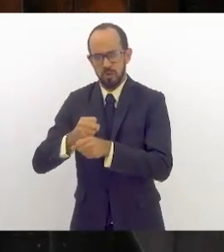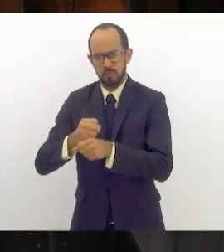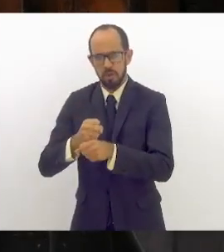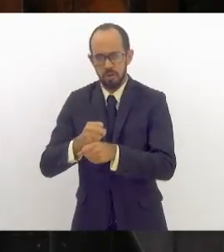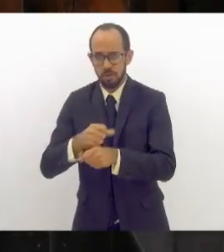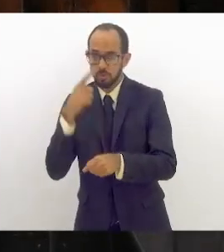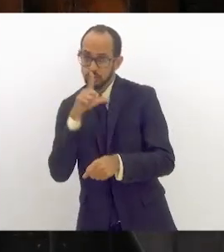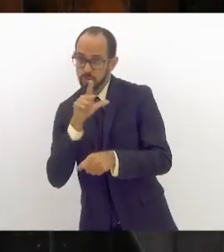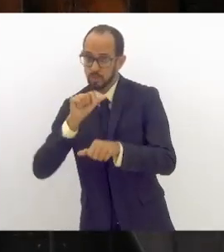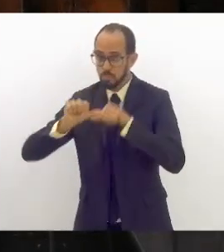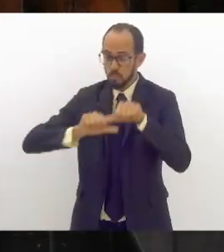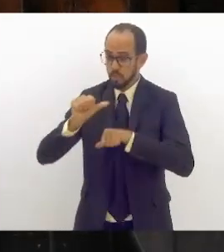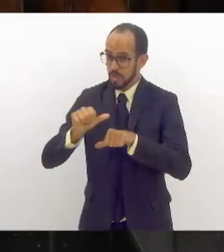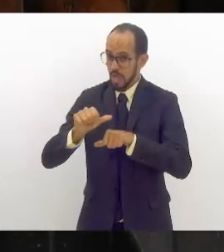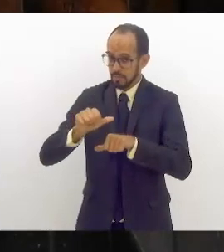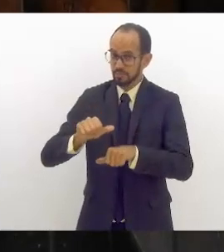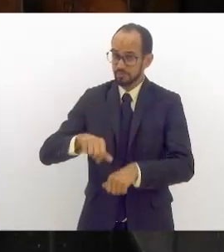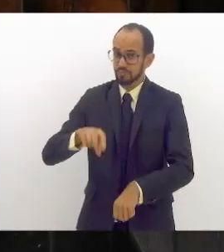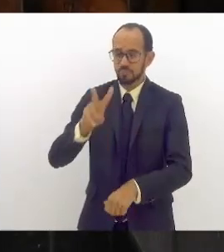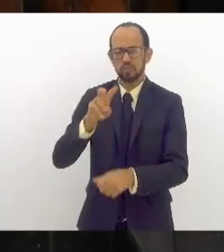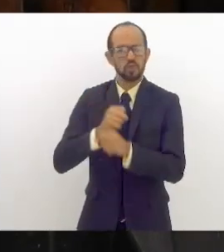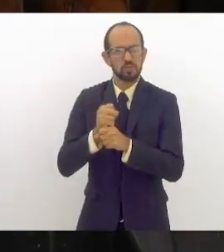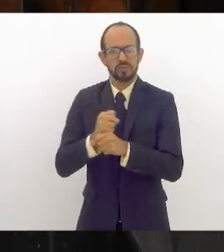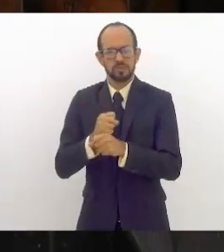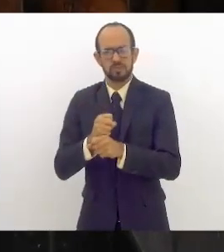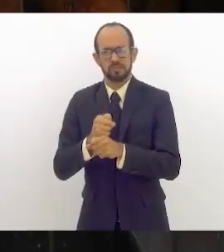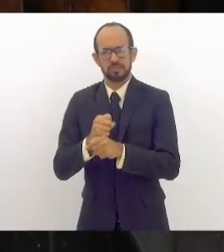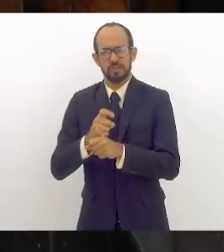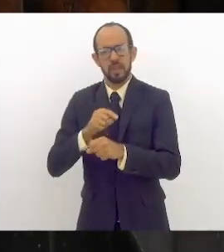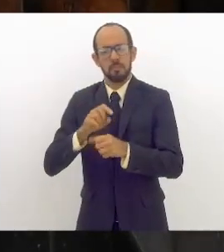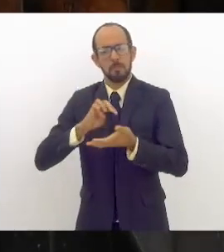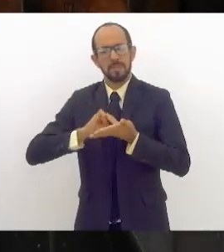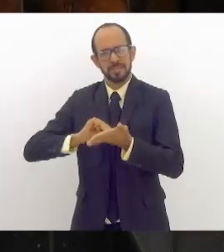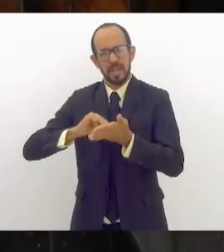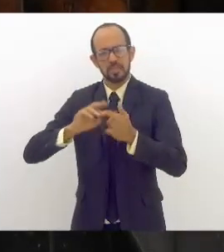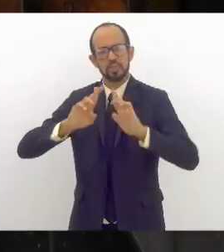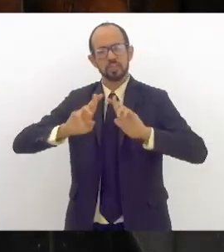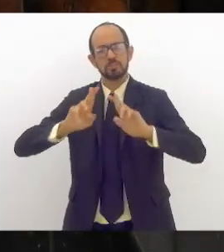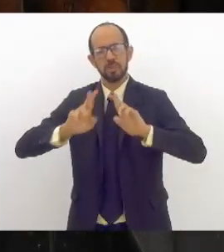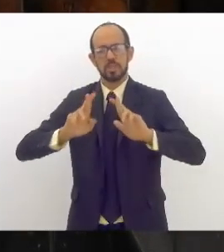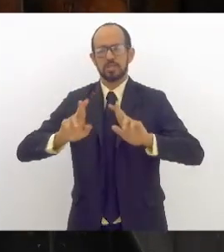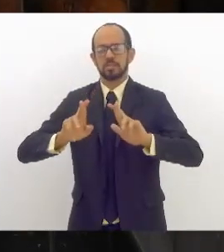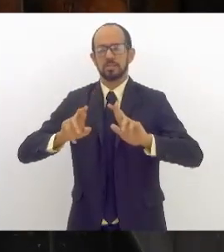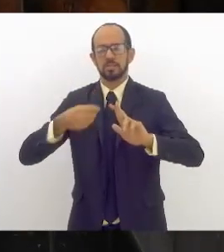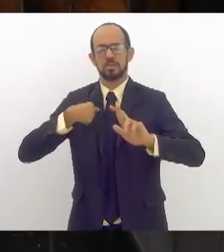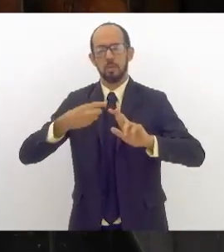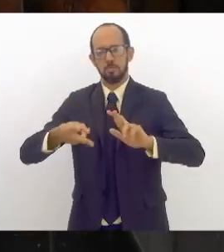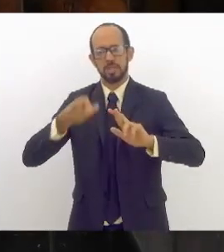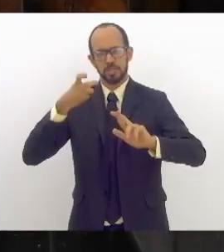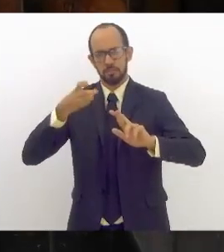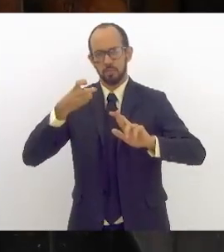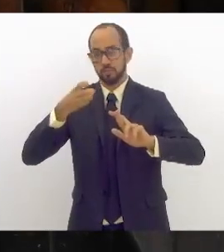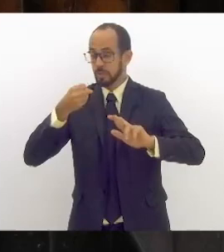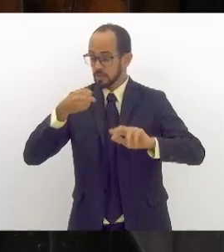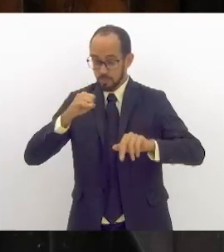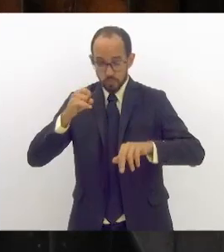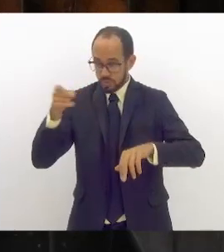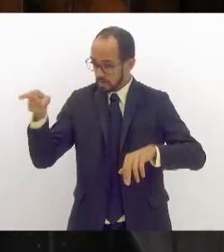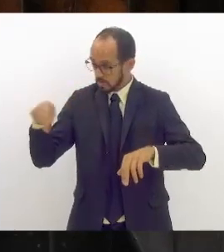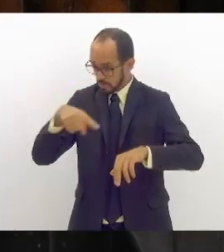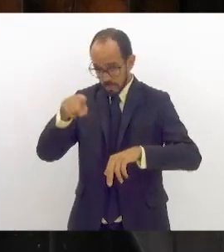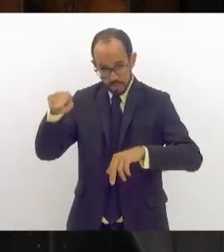com essa mensagem de esperança realmente que é o que eu tô vendo se vocês não estão enxergando